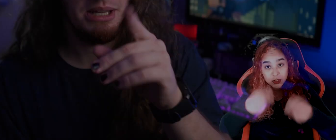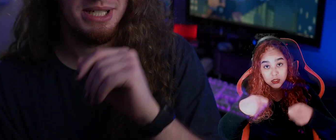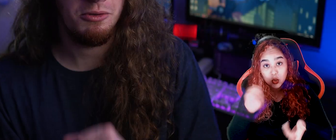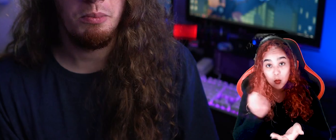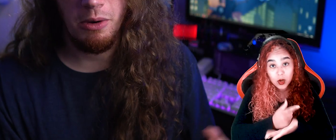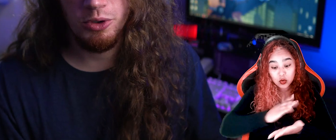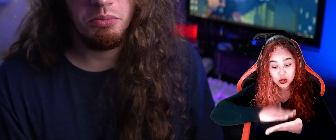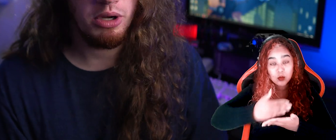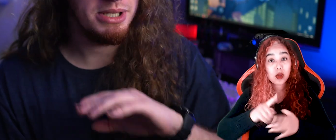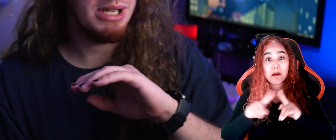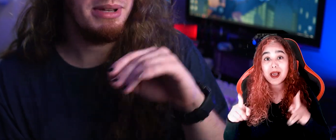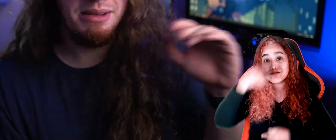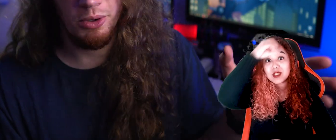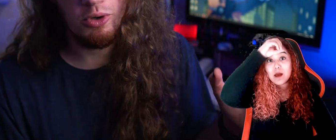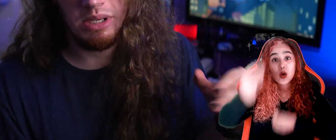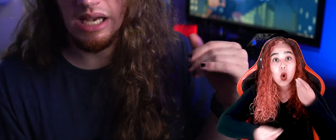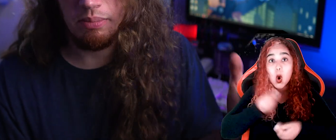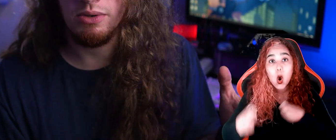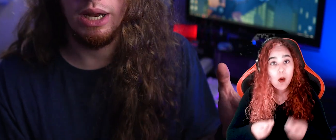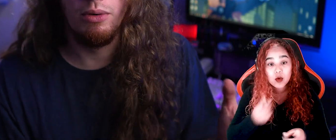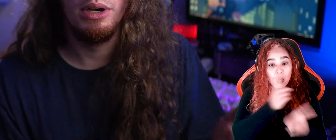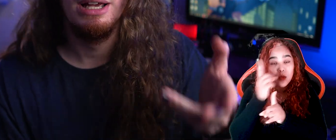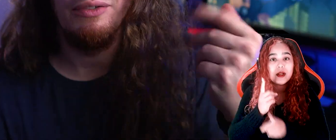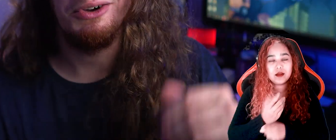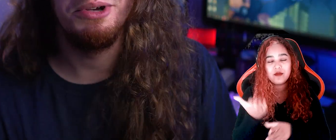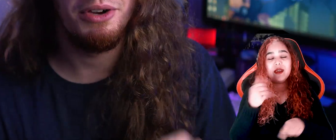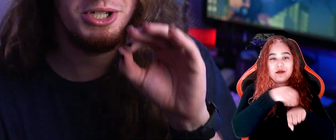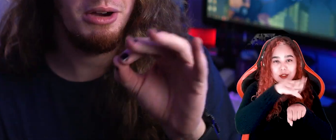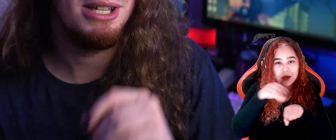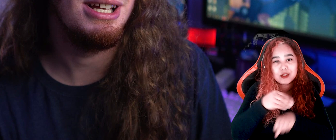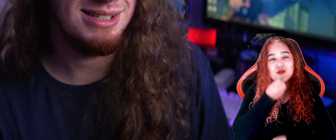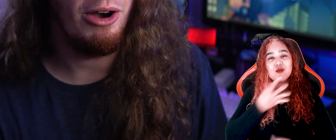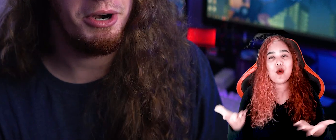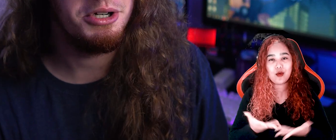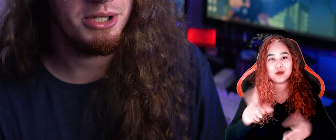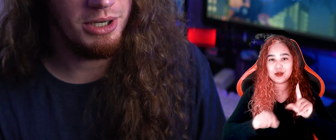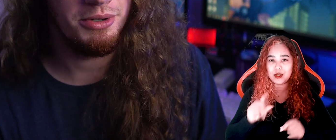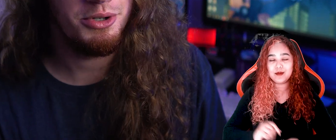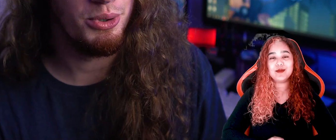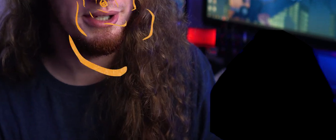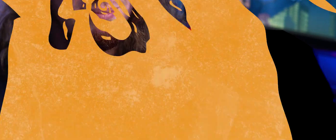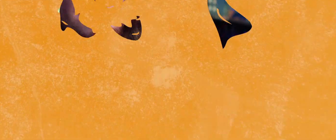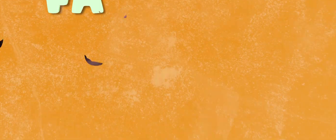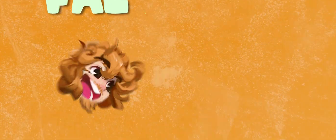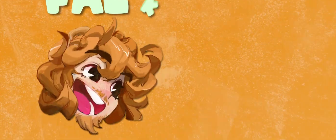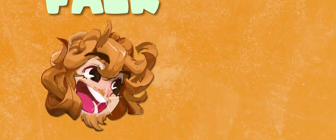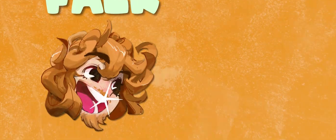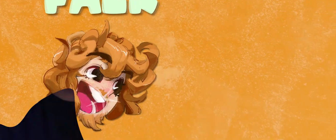Se você tá precisando comprar um notebook, mas não sabe nem por onde começar pra escolher um, vem comigo que eu vou te dar umas dicas da hora hoje pra escolher o seu notebook.